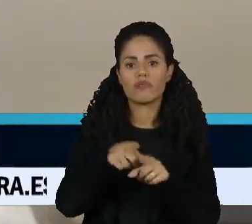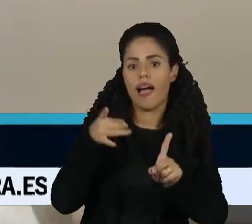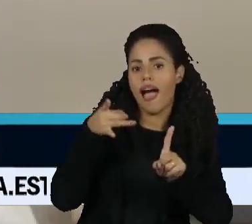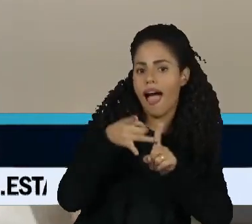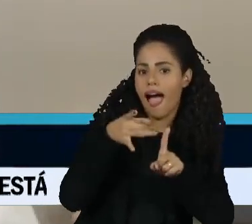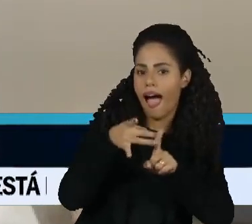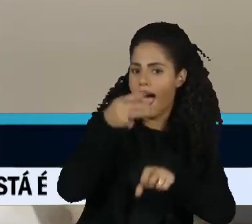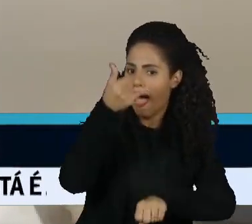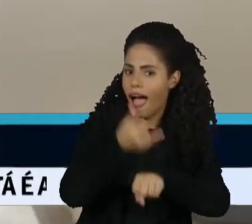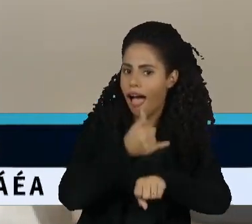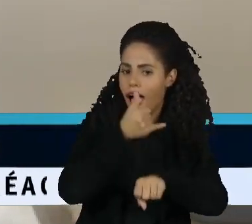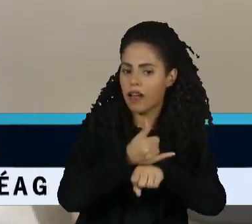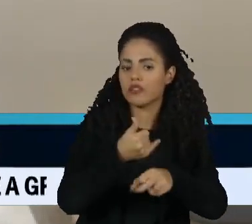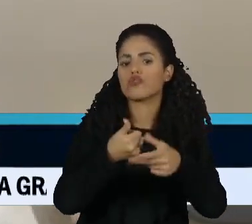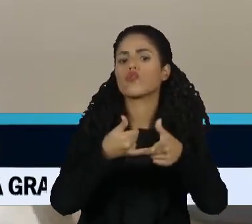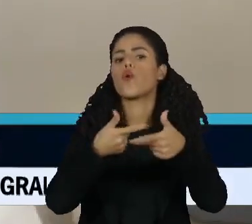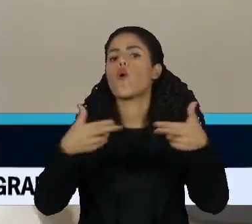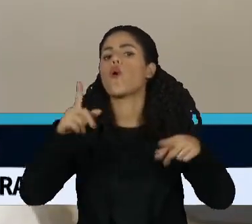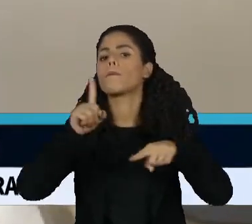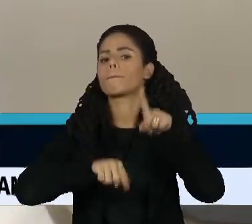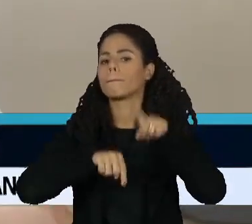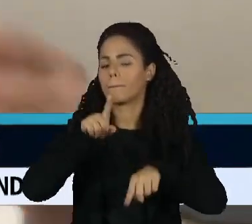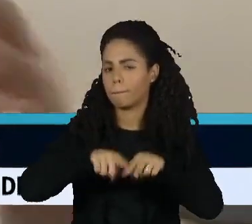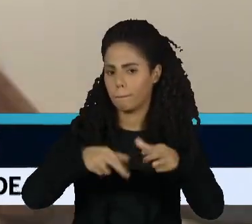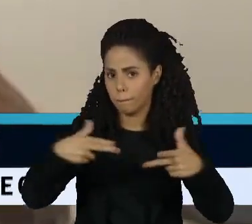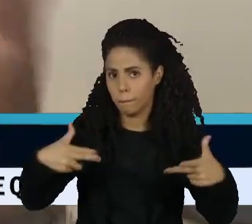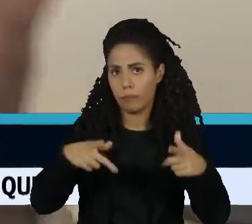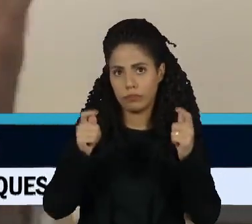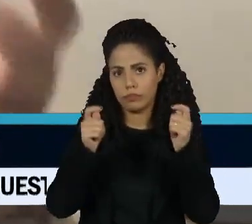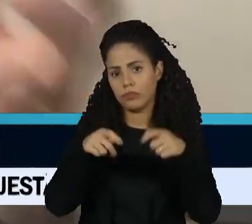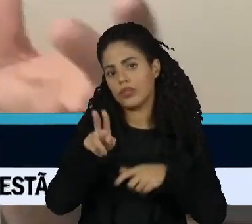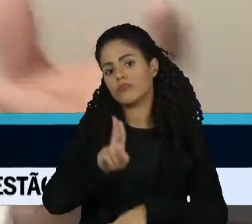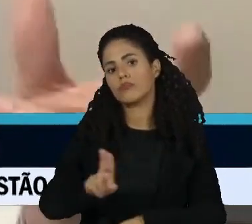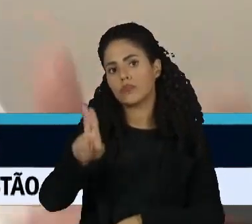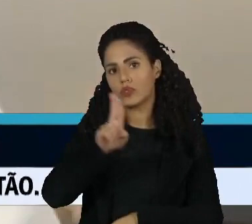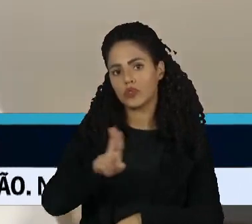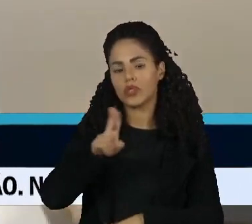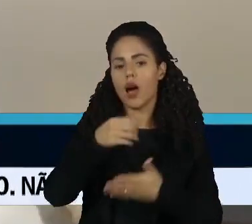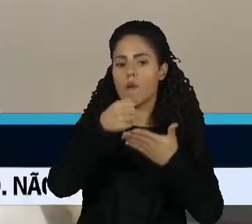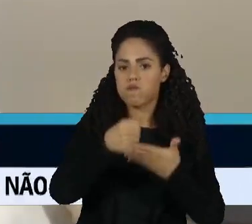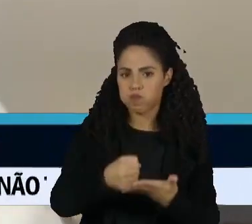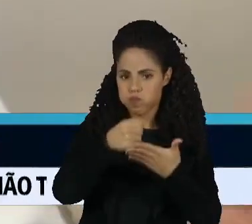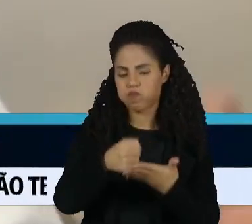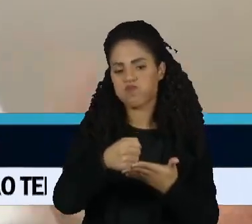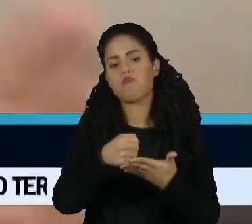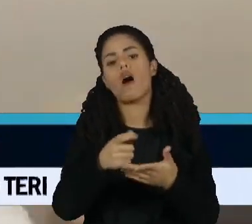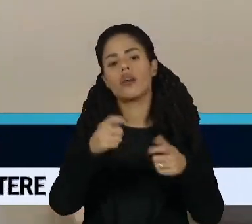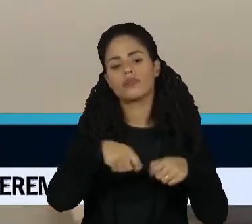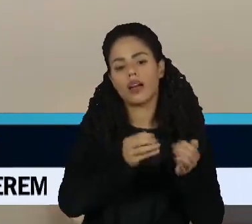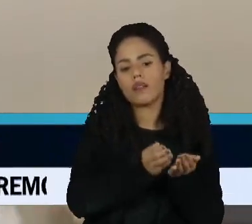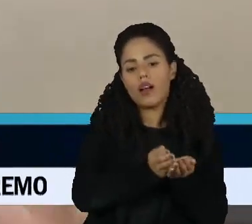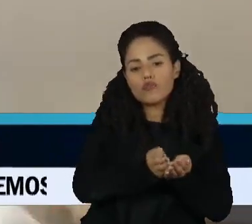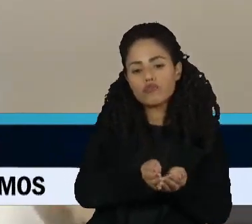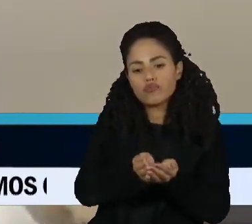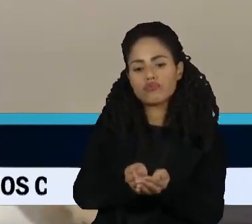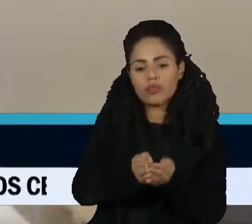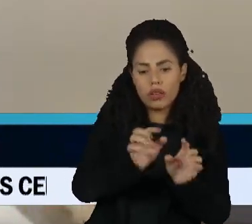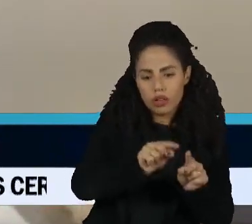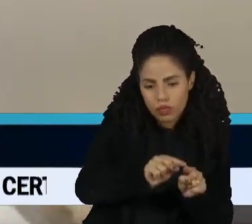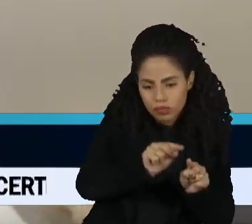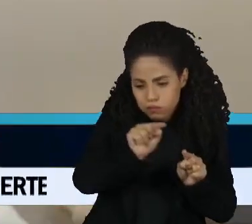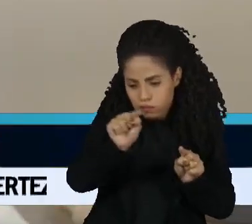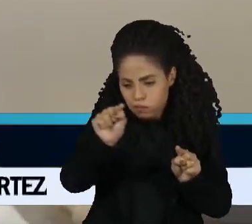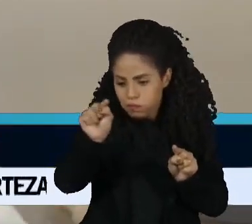e outros produtos que são chamados aí de carga geral que podem sair das rodovias